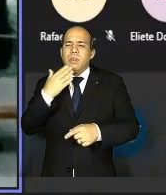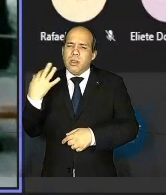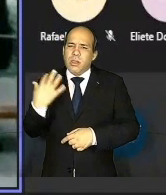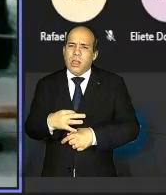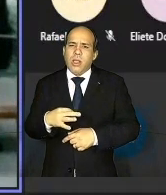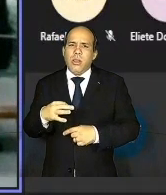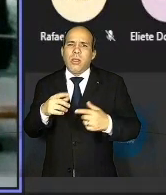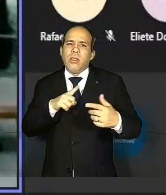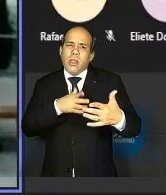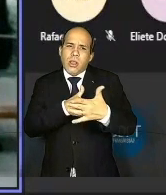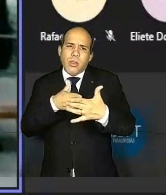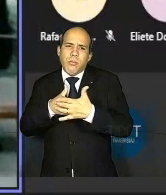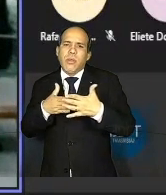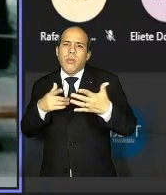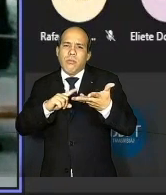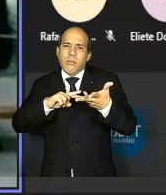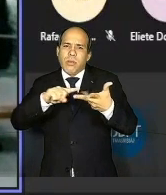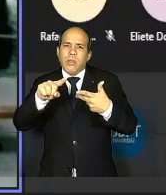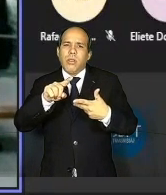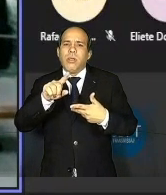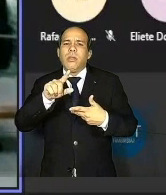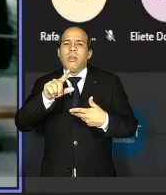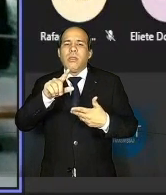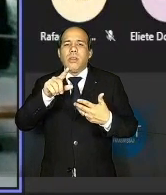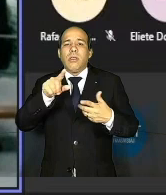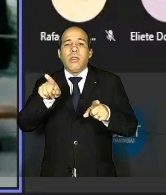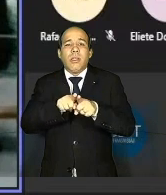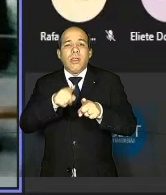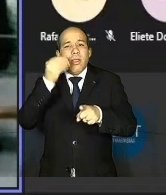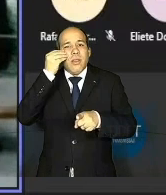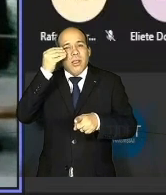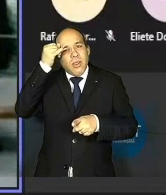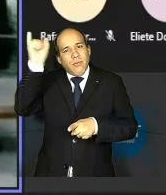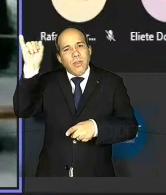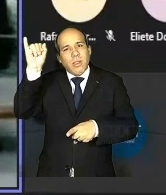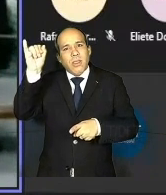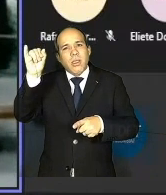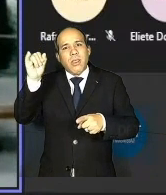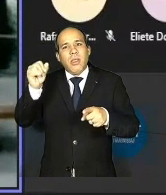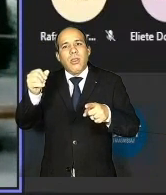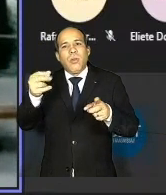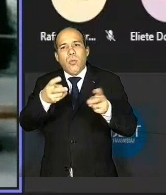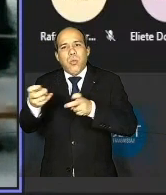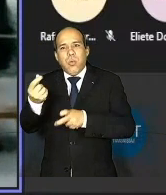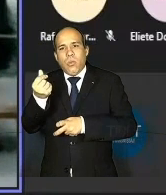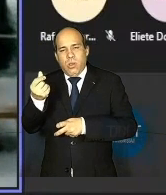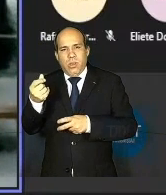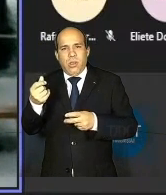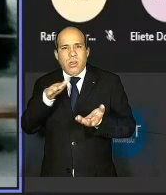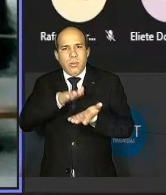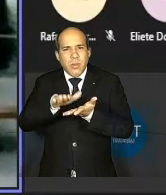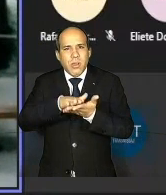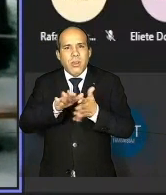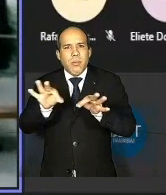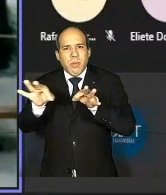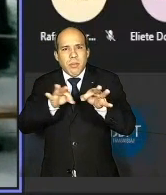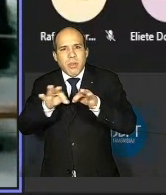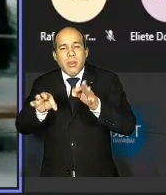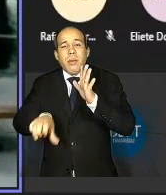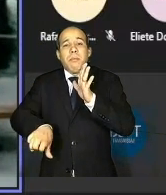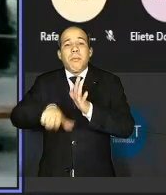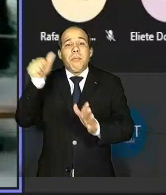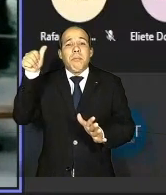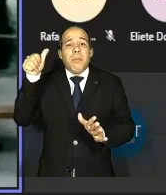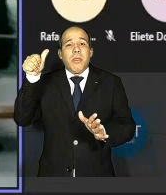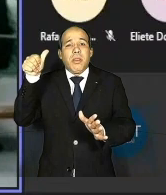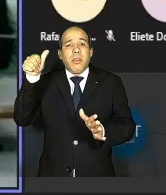generalidade, o pedido é certo e determinado, verificando-se os limites objetivos da lide, em que se busca impedir a cobrança de emissão, confecção,